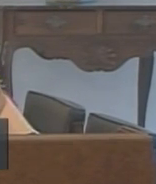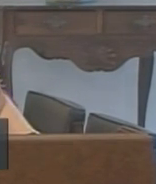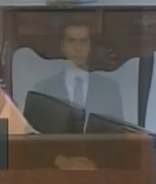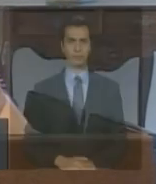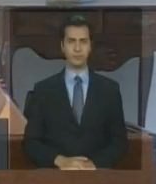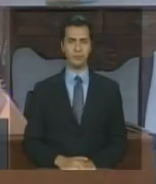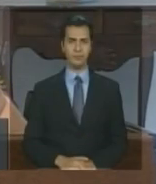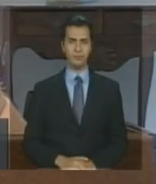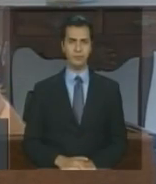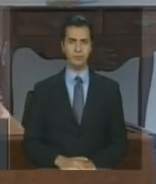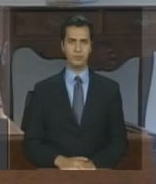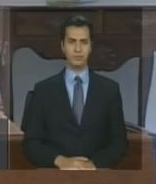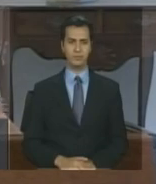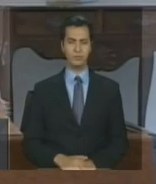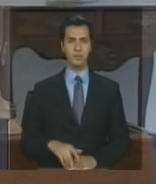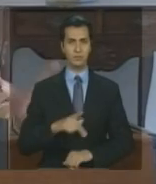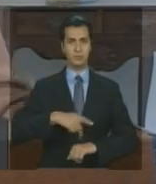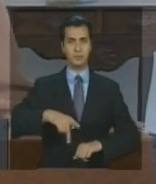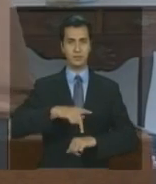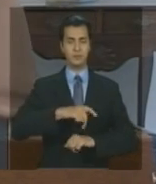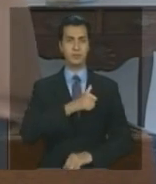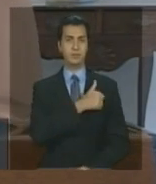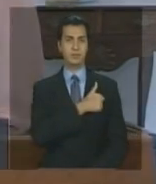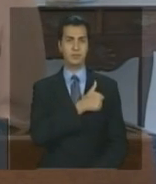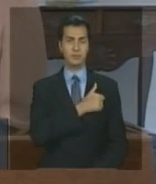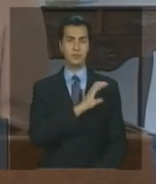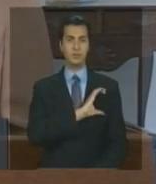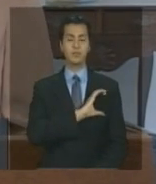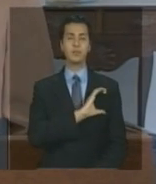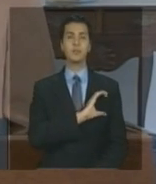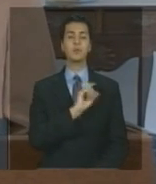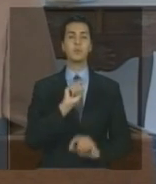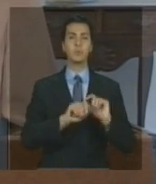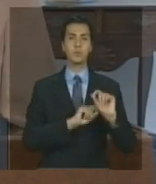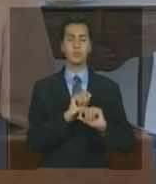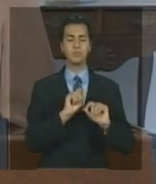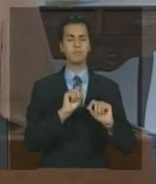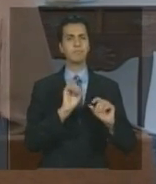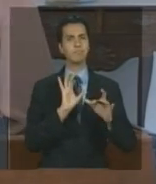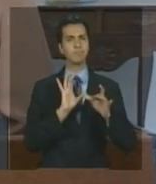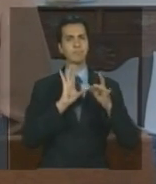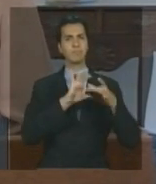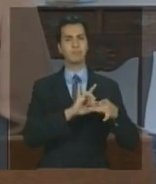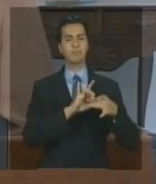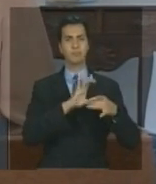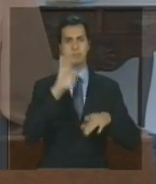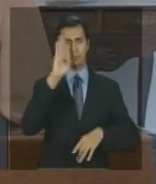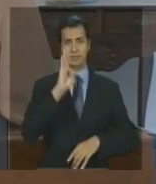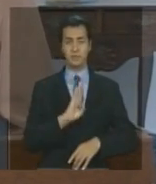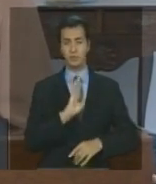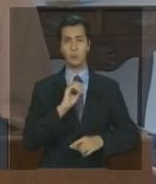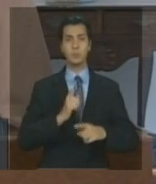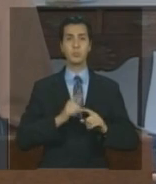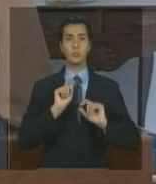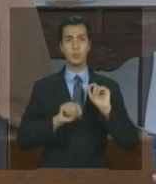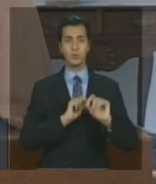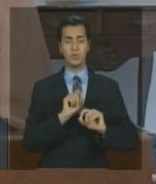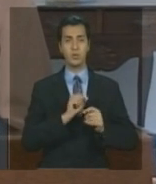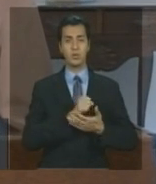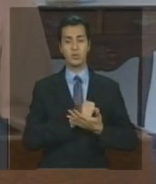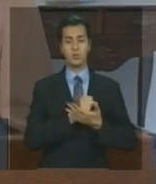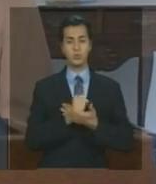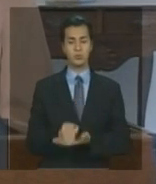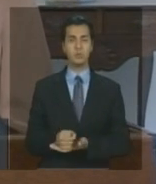O Canadá também é grande parceiro do Brasil ao nos fornecer a tecnologia